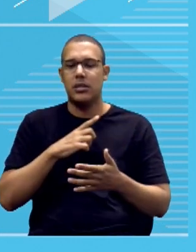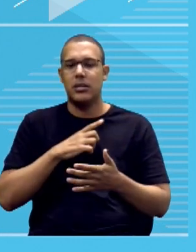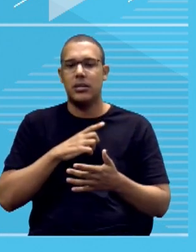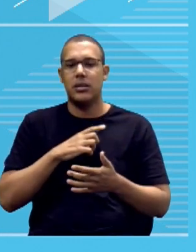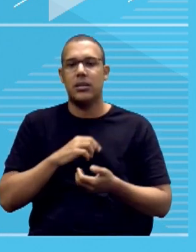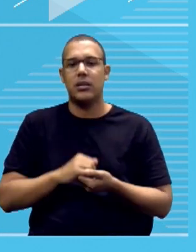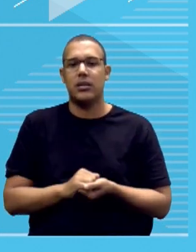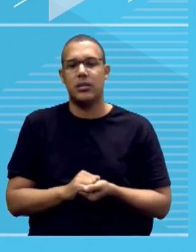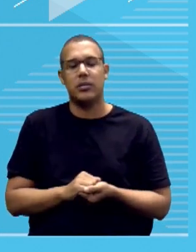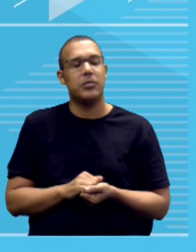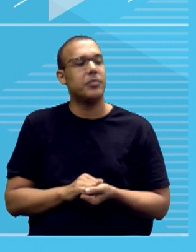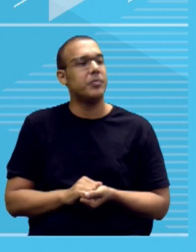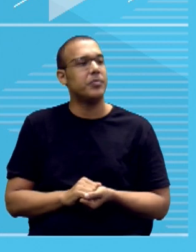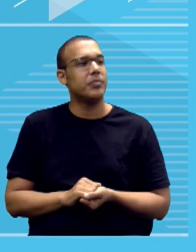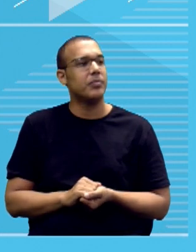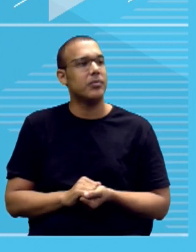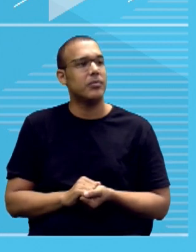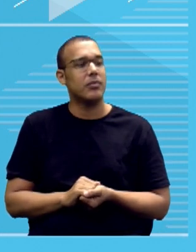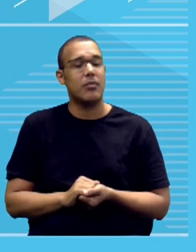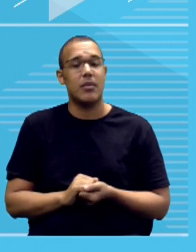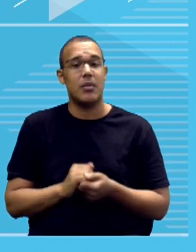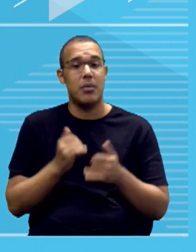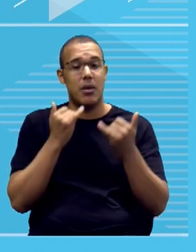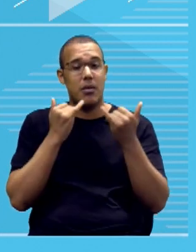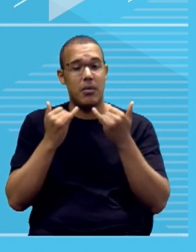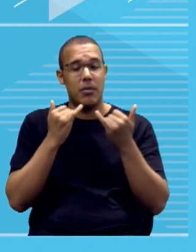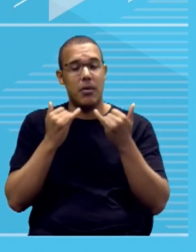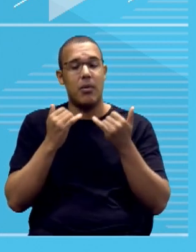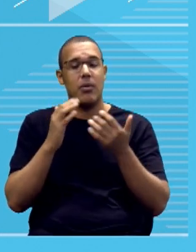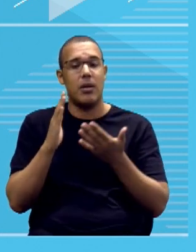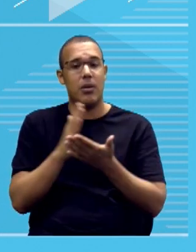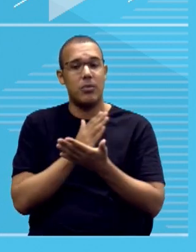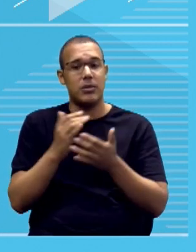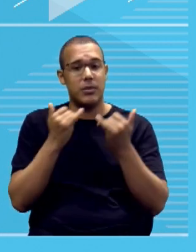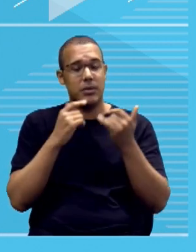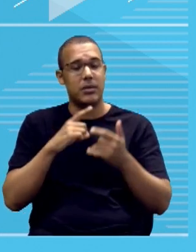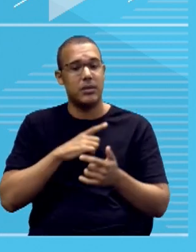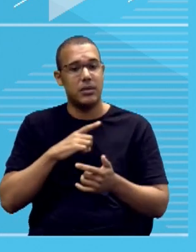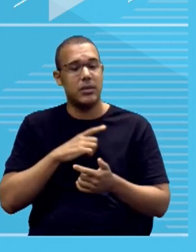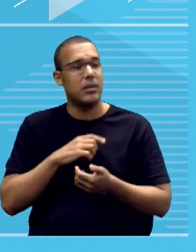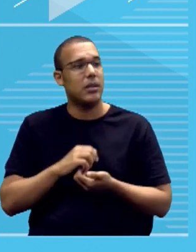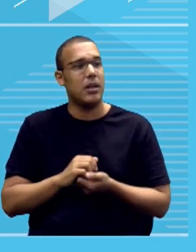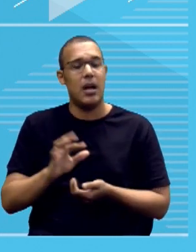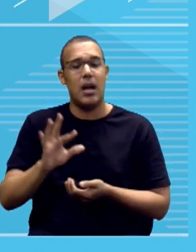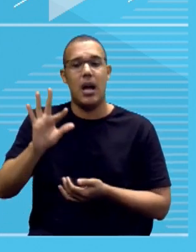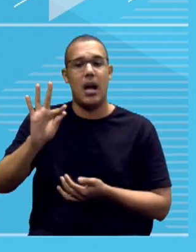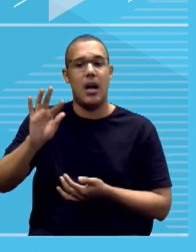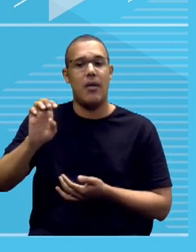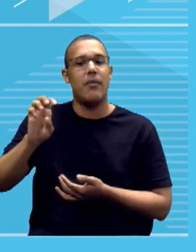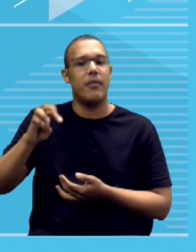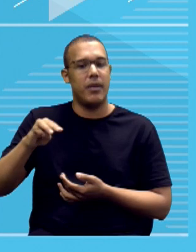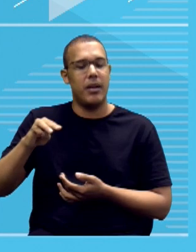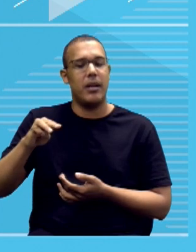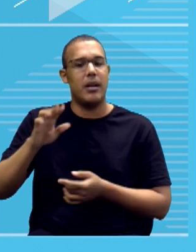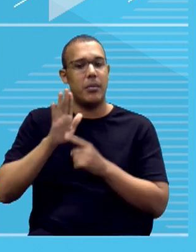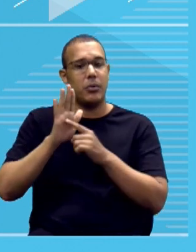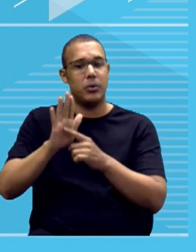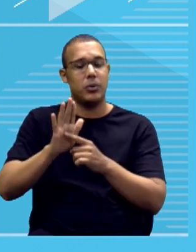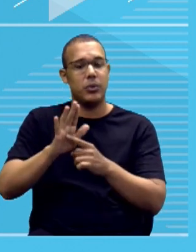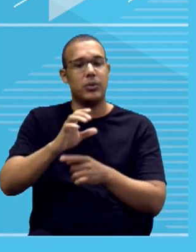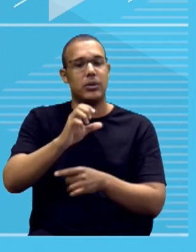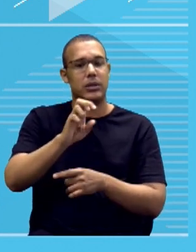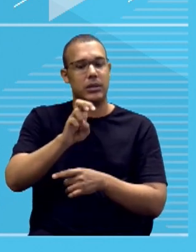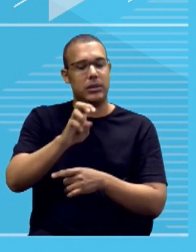de forma explícita. Ele deu a informação de forma implícita. A FEM, ele já deu de bom grado, 50%. Tá